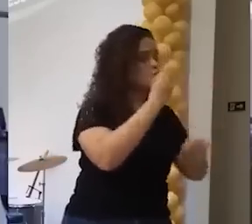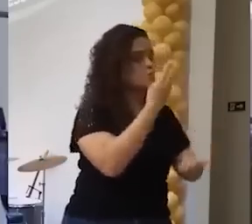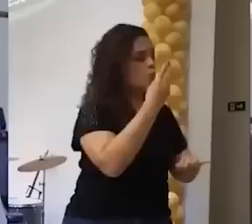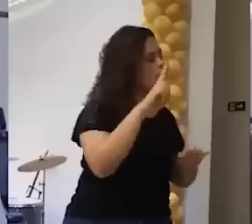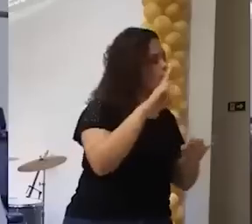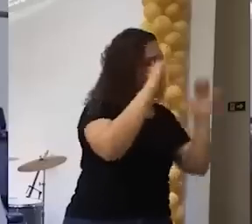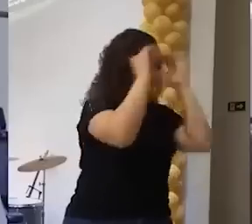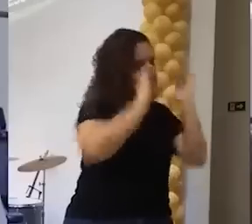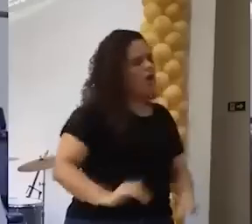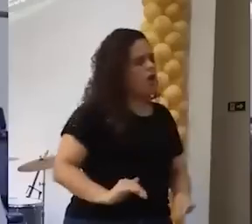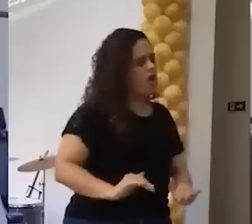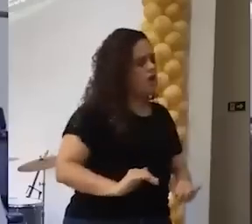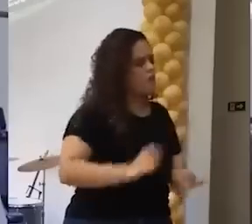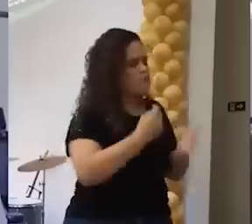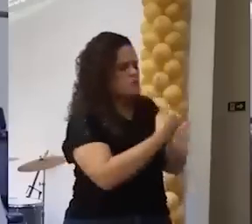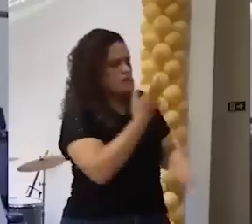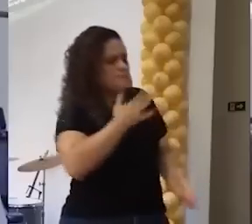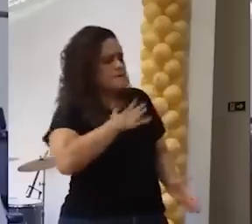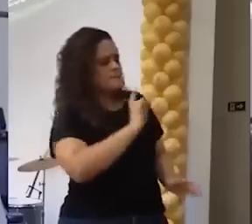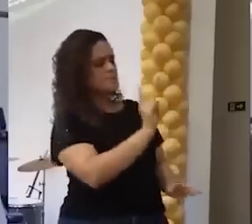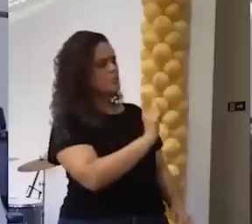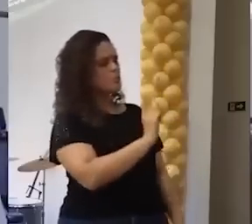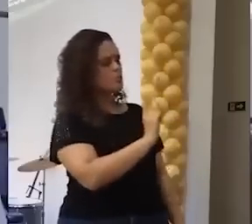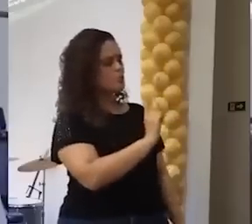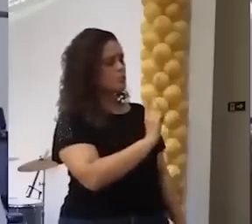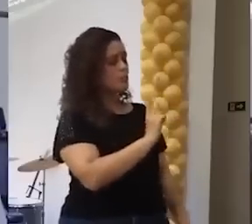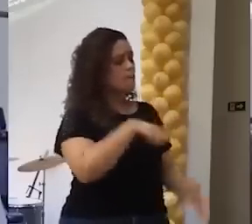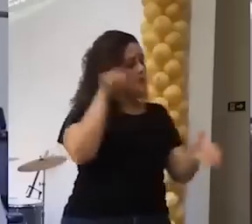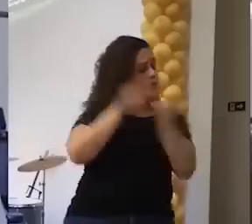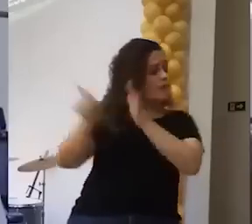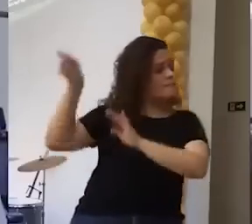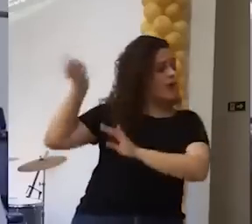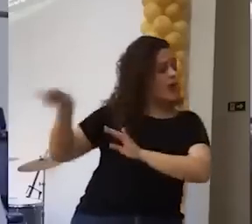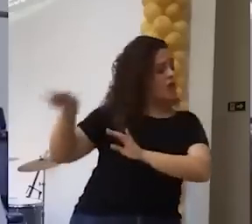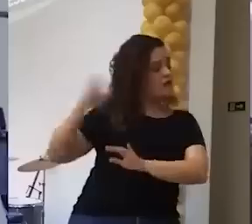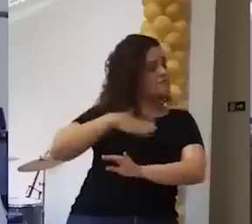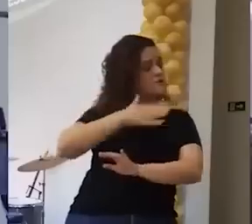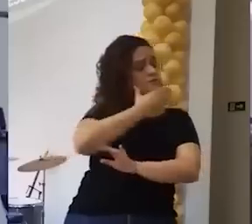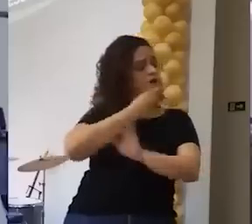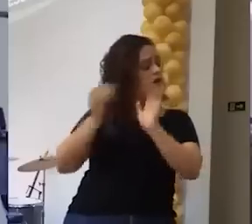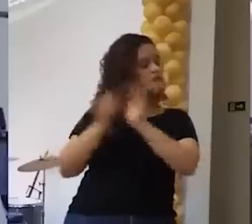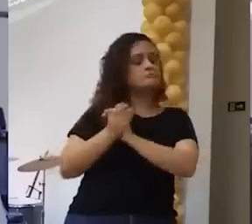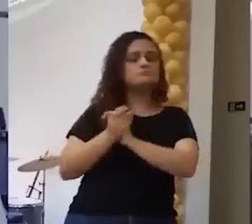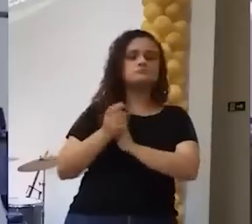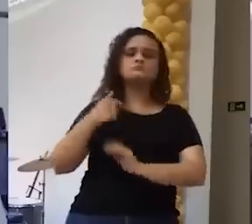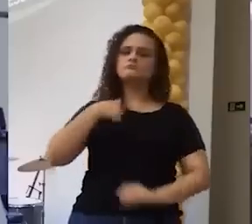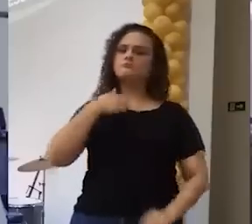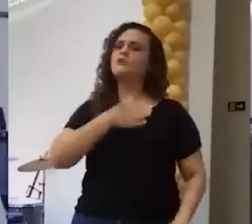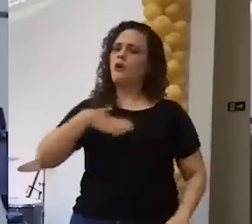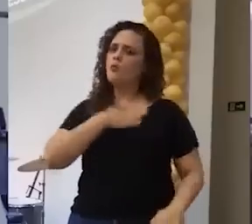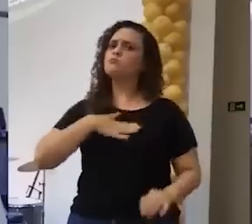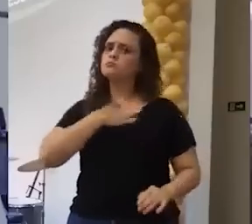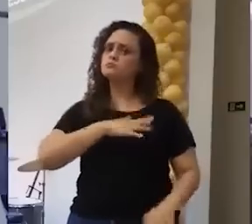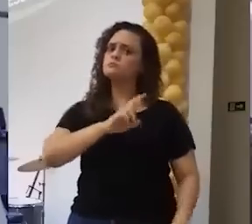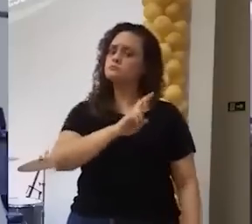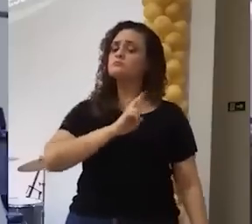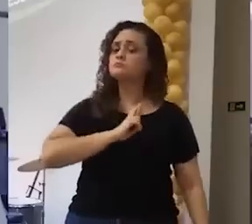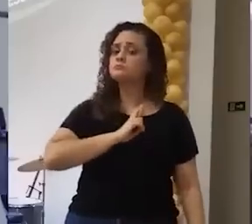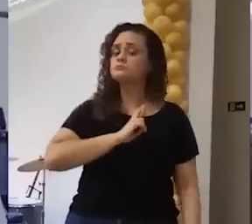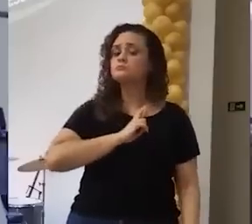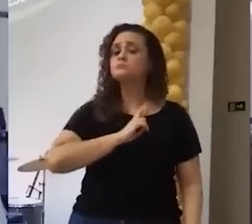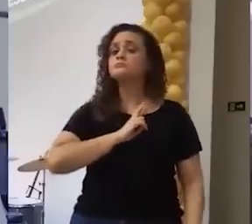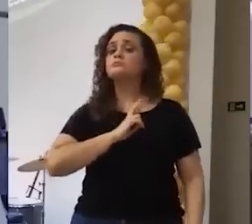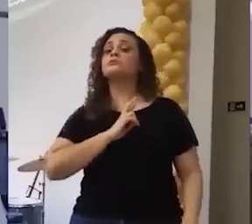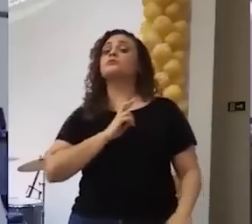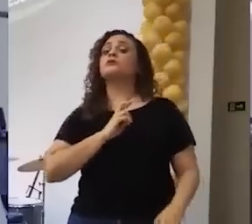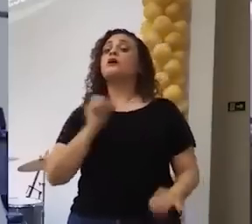esta pergunta não tem que ser feita a mim, tem que ser feita a ele. E eu gostei da resposta. Então vou mudar minha